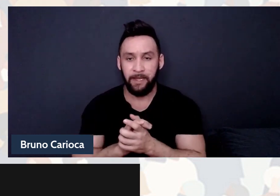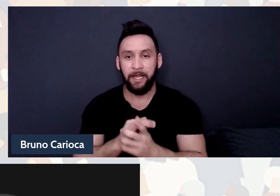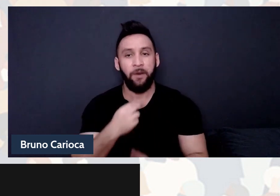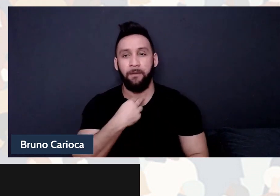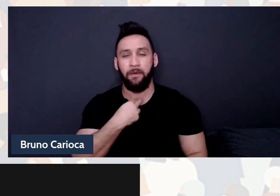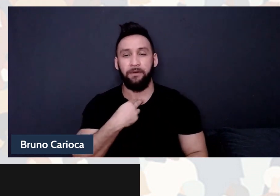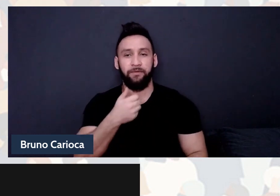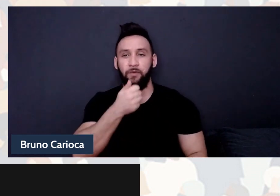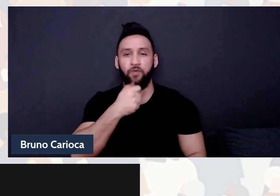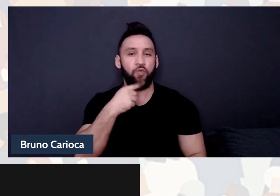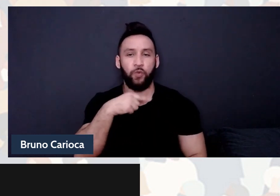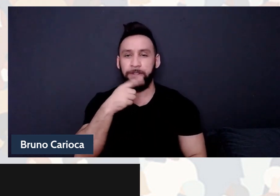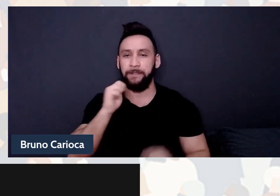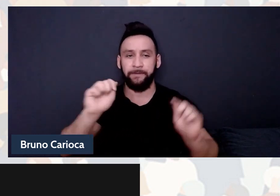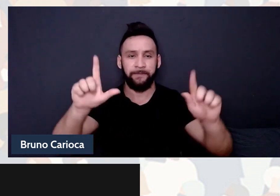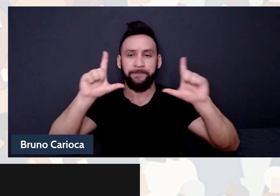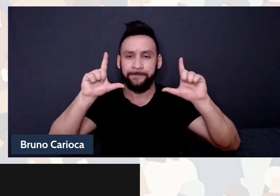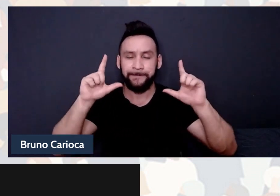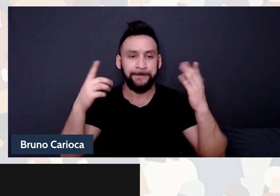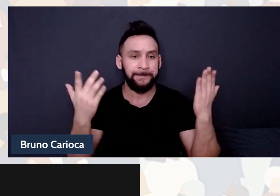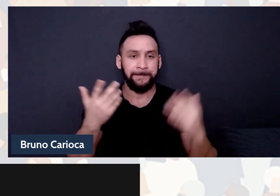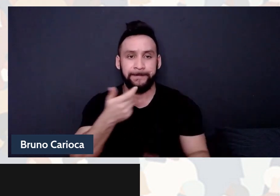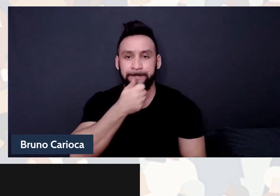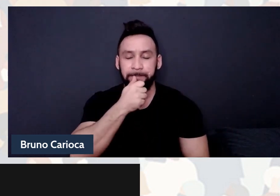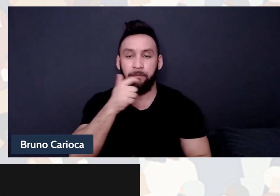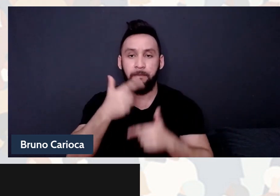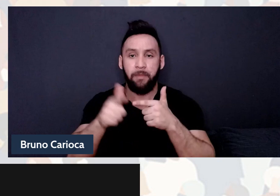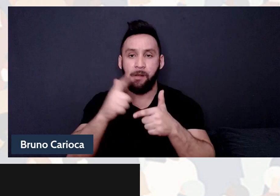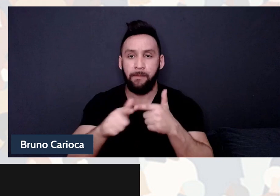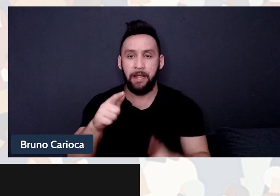Você me ouviu? Sim.